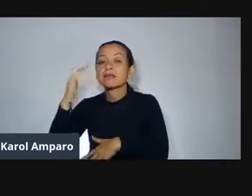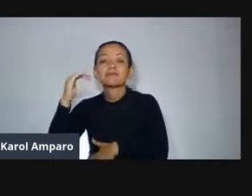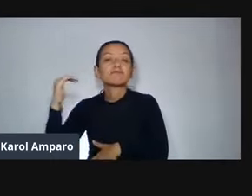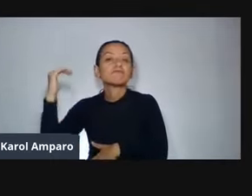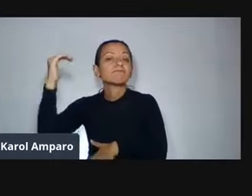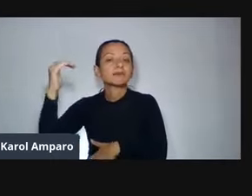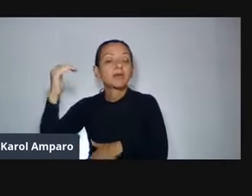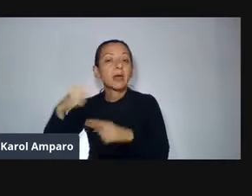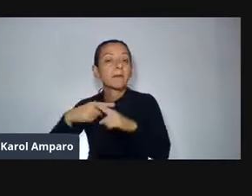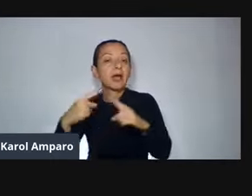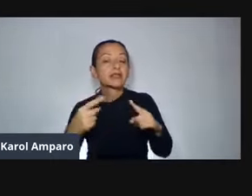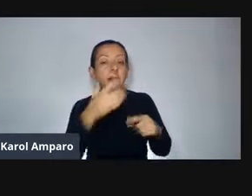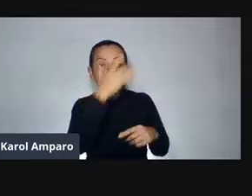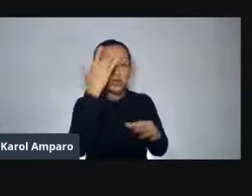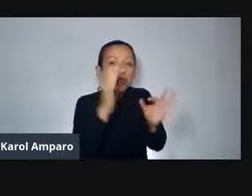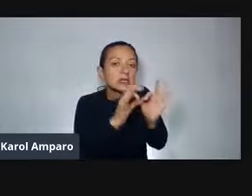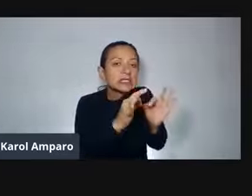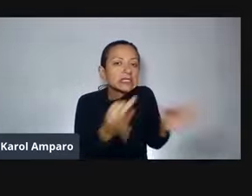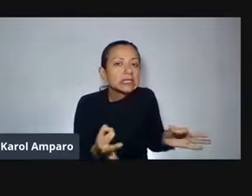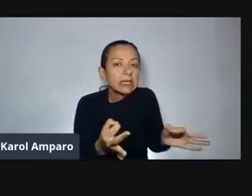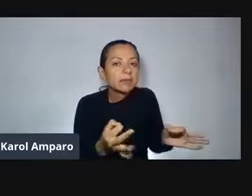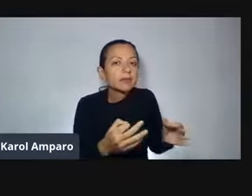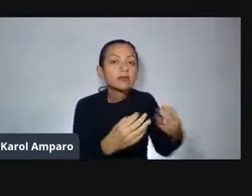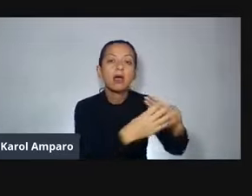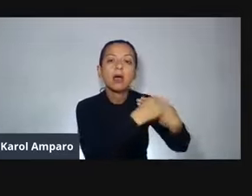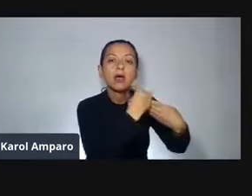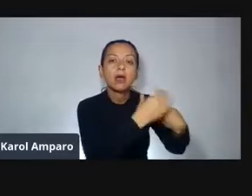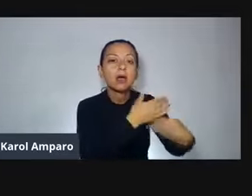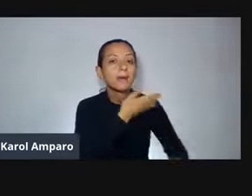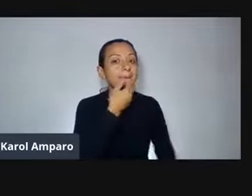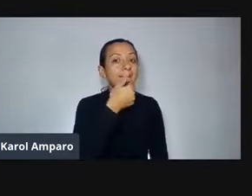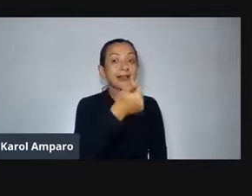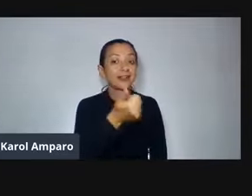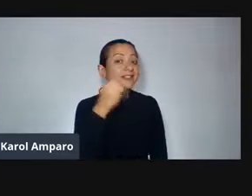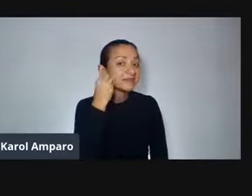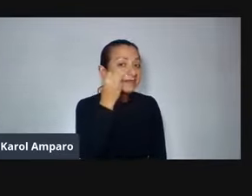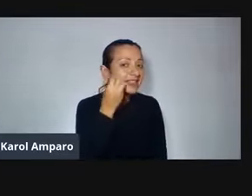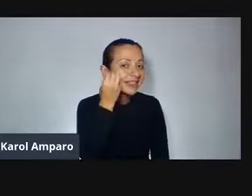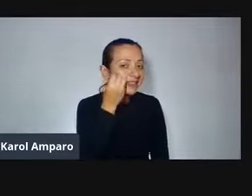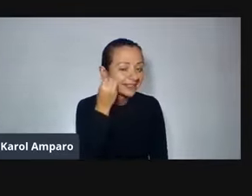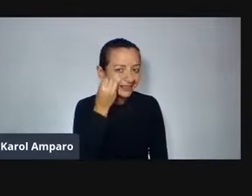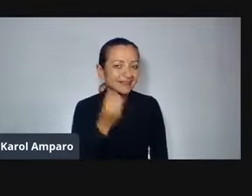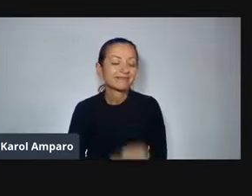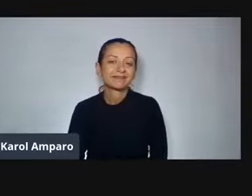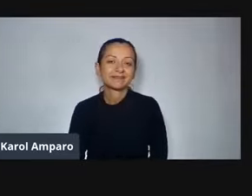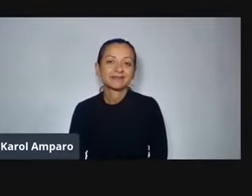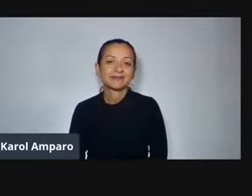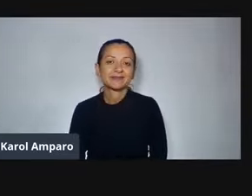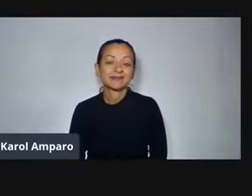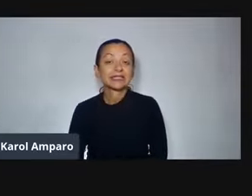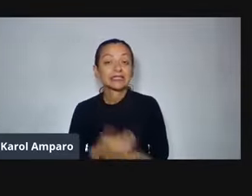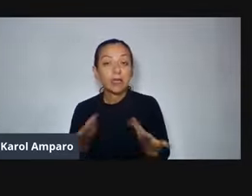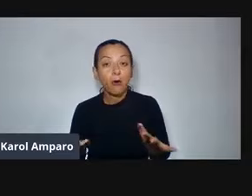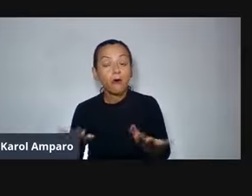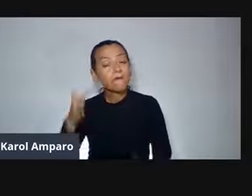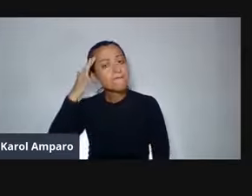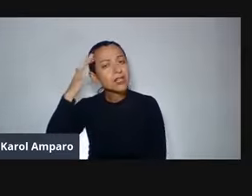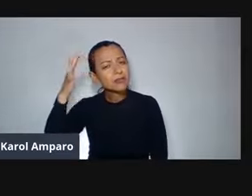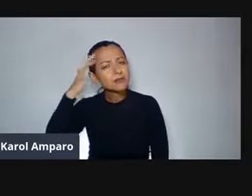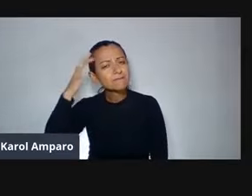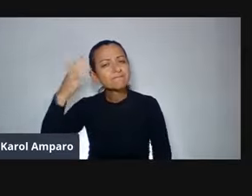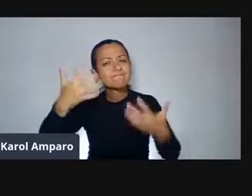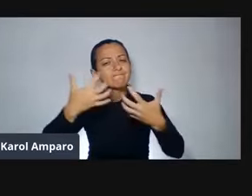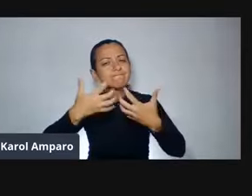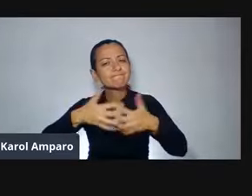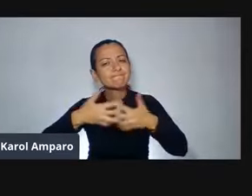diversos guetos da vida. Então, eu acho que filosofar, às vezes, é bom. Parar assim,